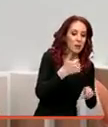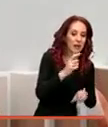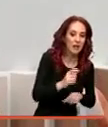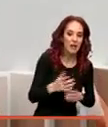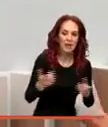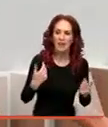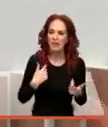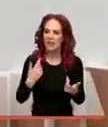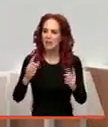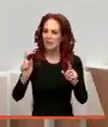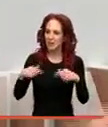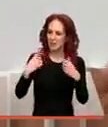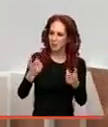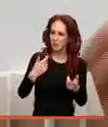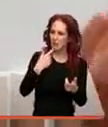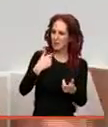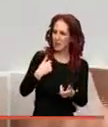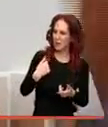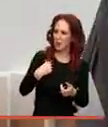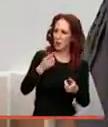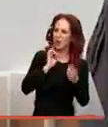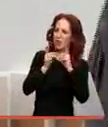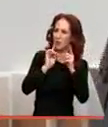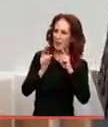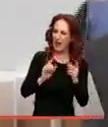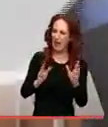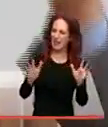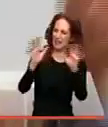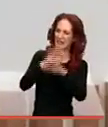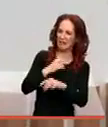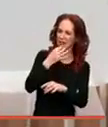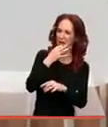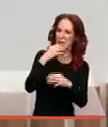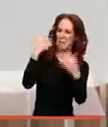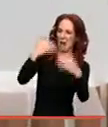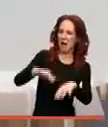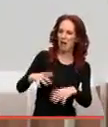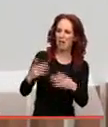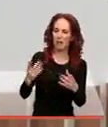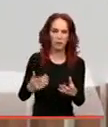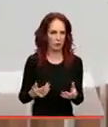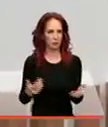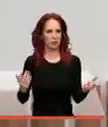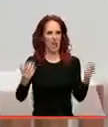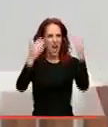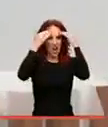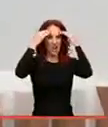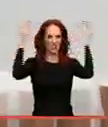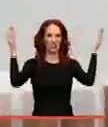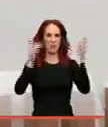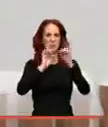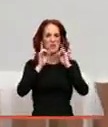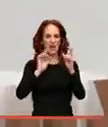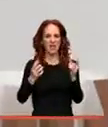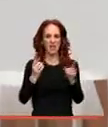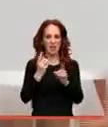fomos o primeiro é que o pan o gol extraordinário era como é que o governo acha que eu tinha piada porque